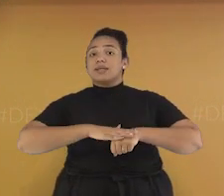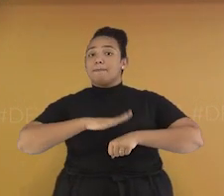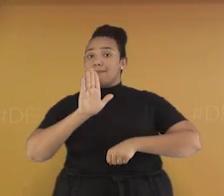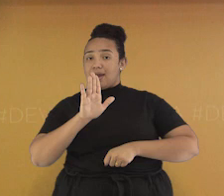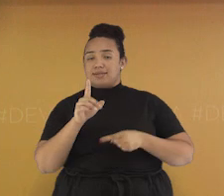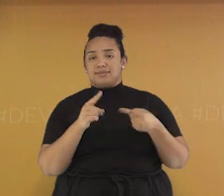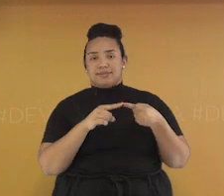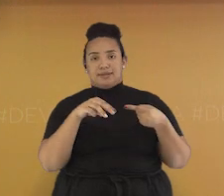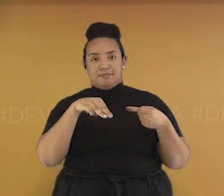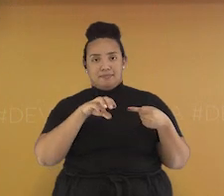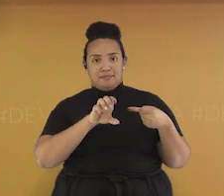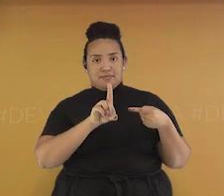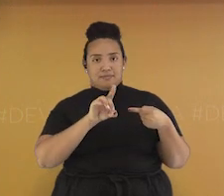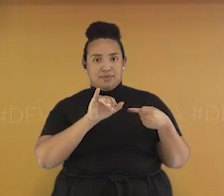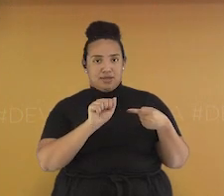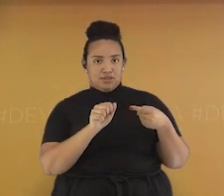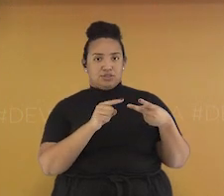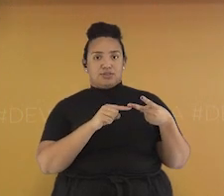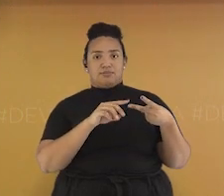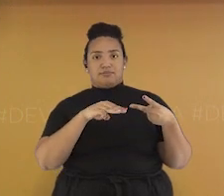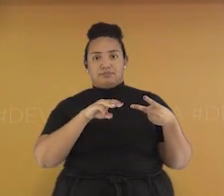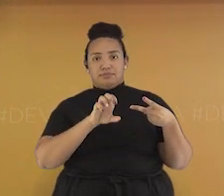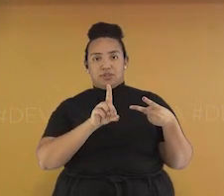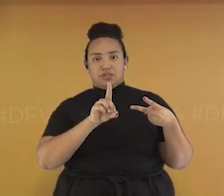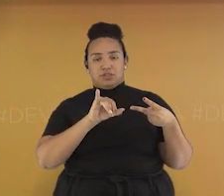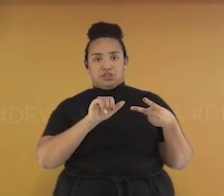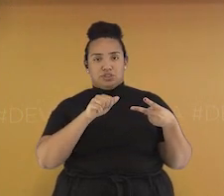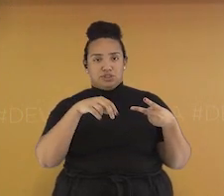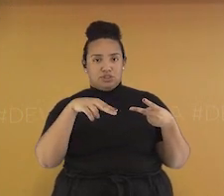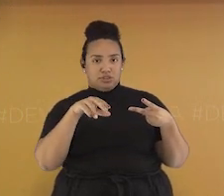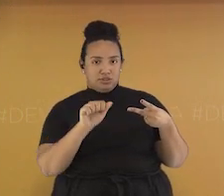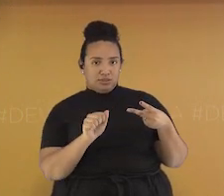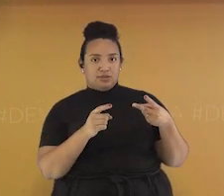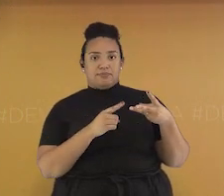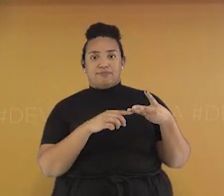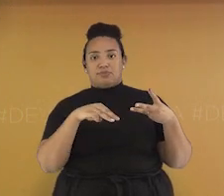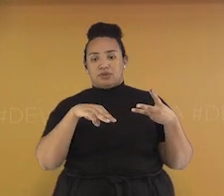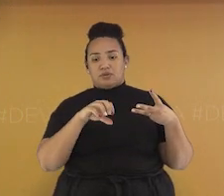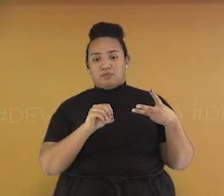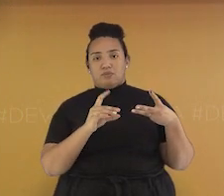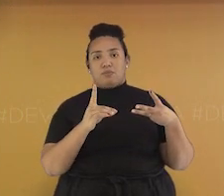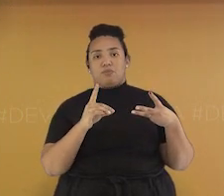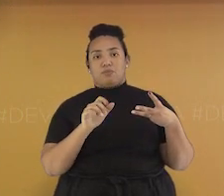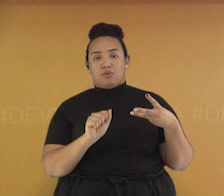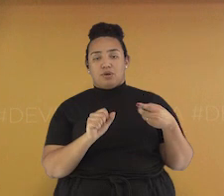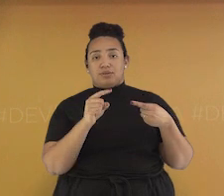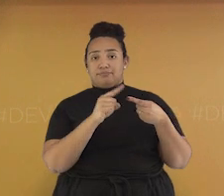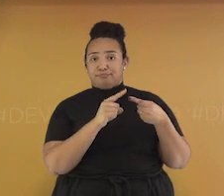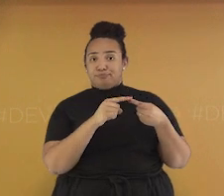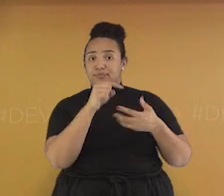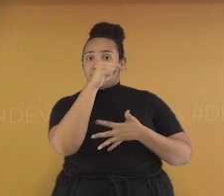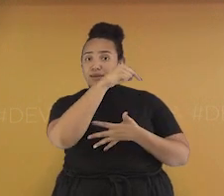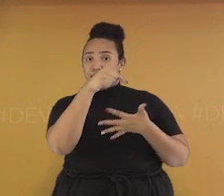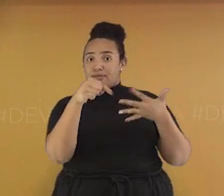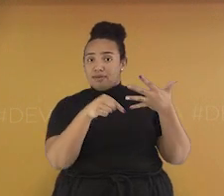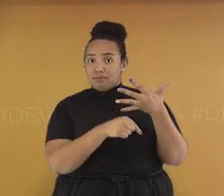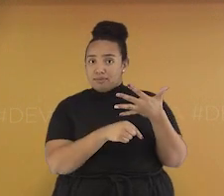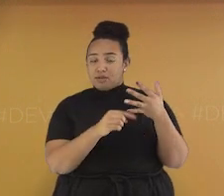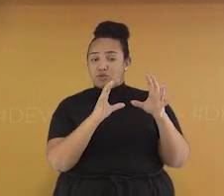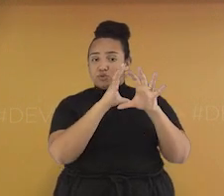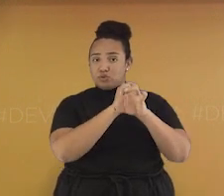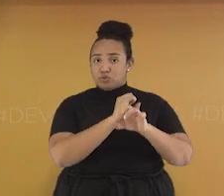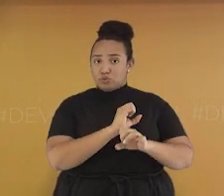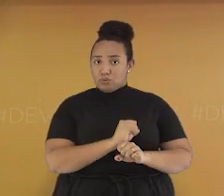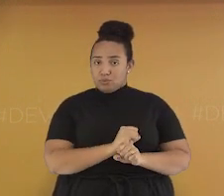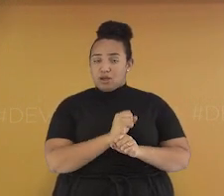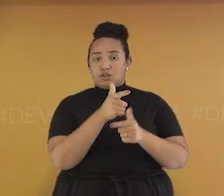E as mais utilizadas são a média, mediana e a moda. A média é a divisão da soma dos